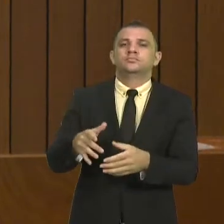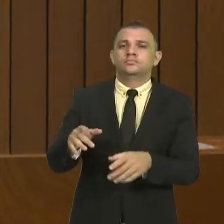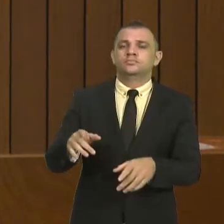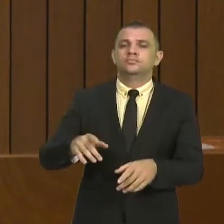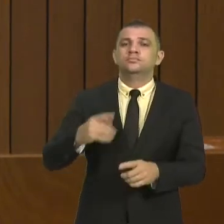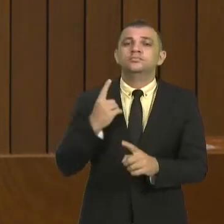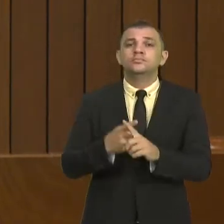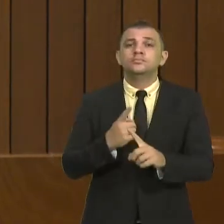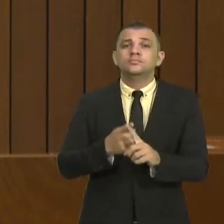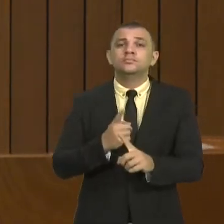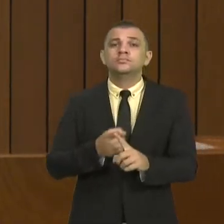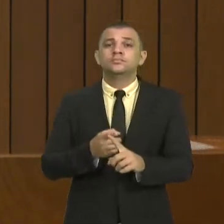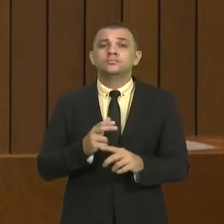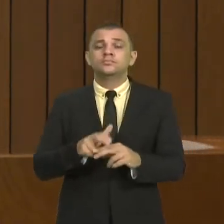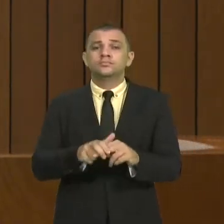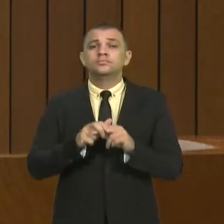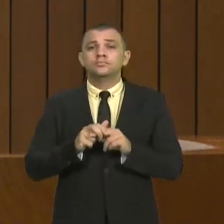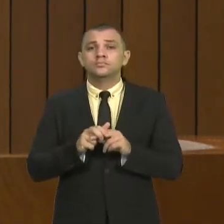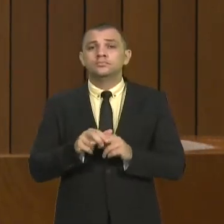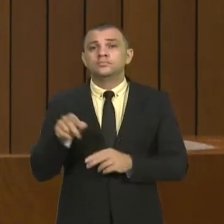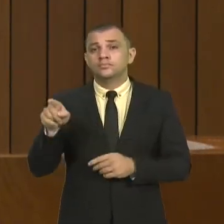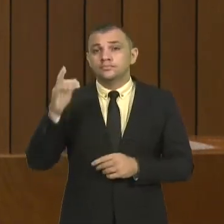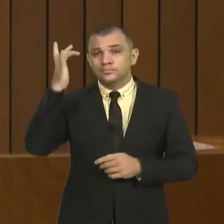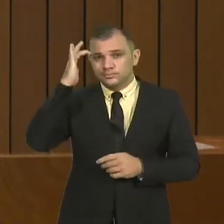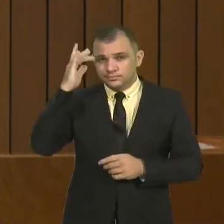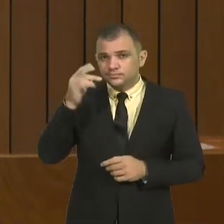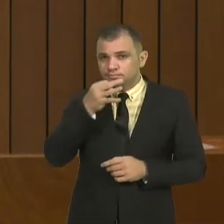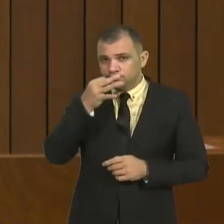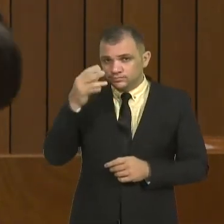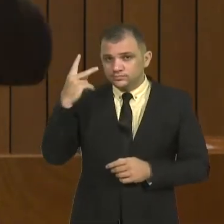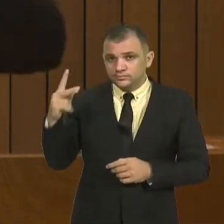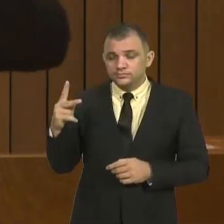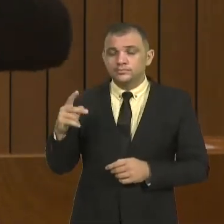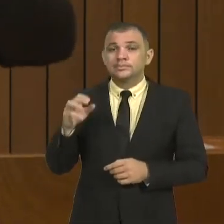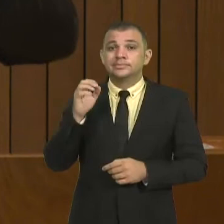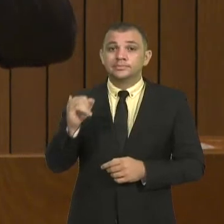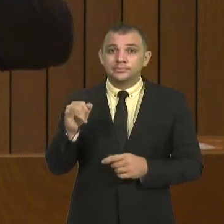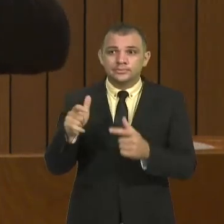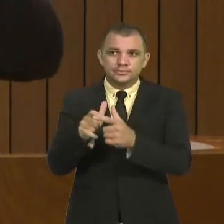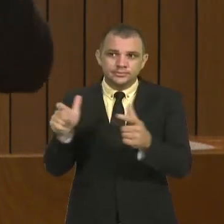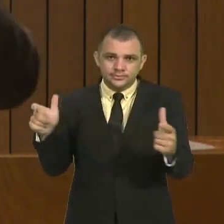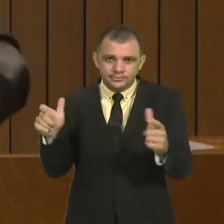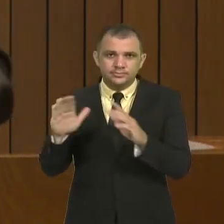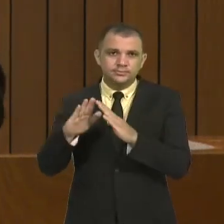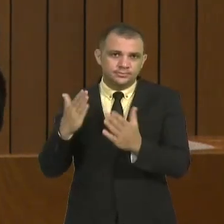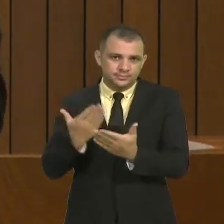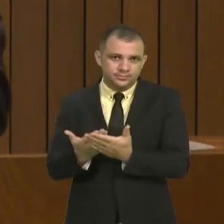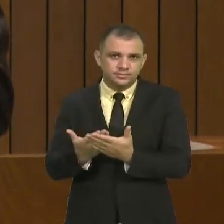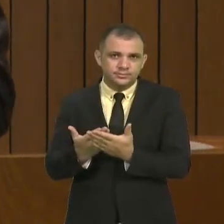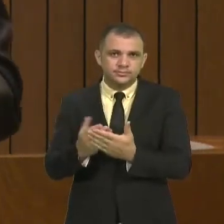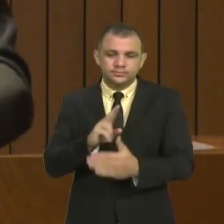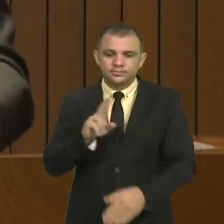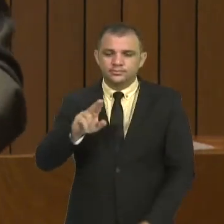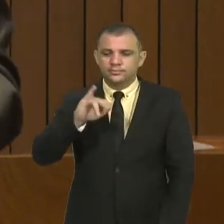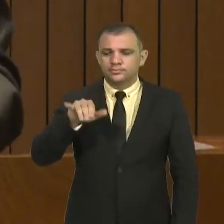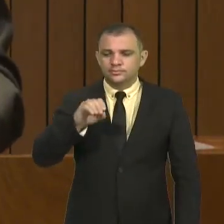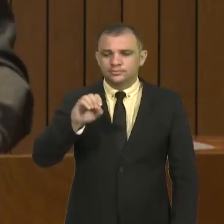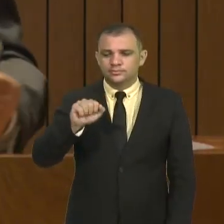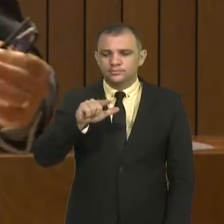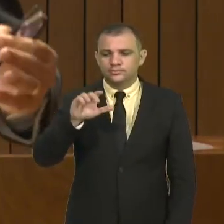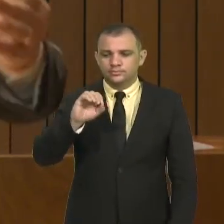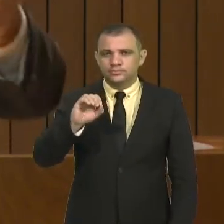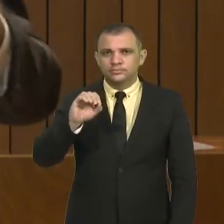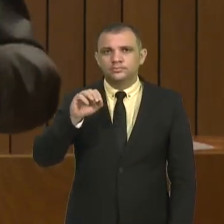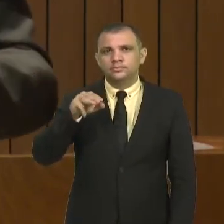que ele acha que com a ampliação da escola João Martins,